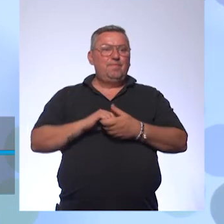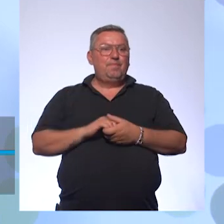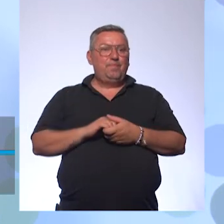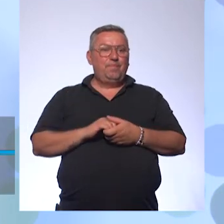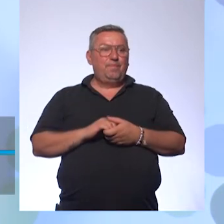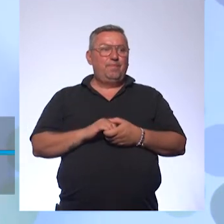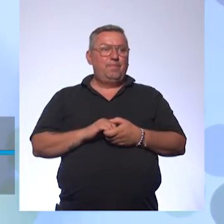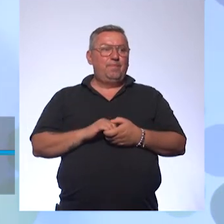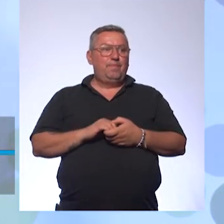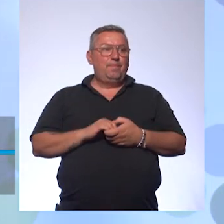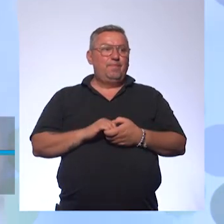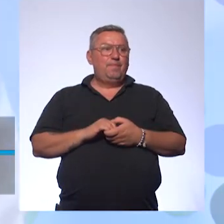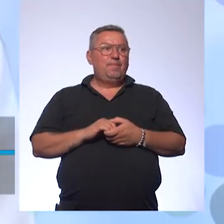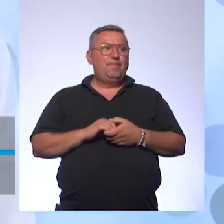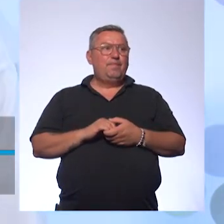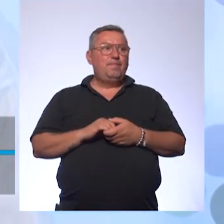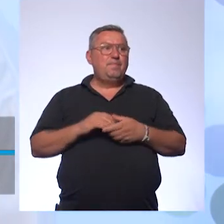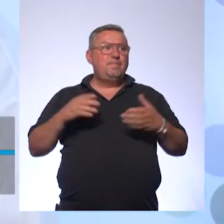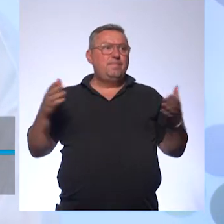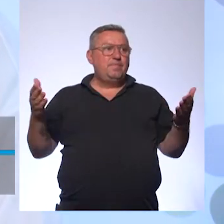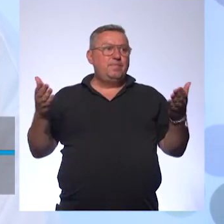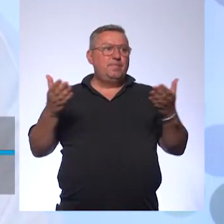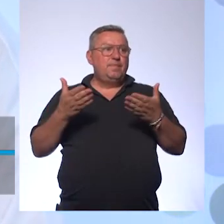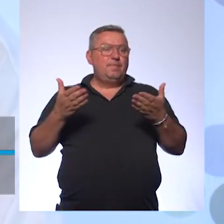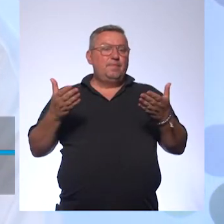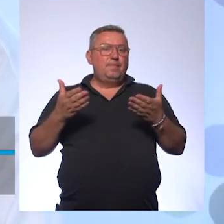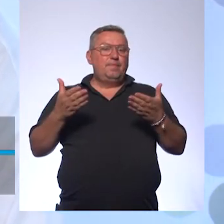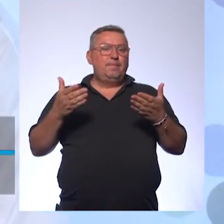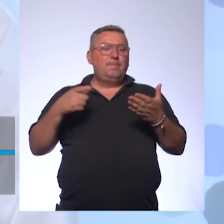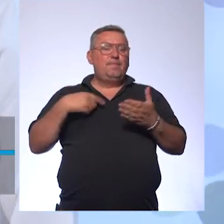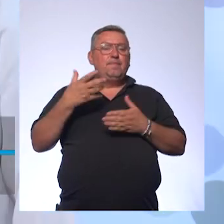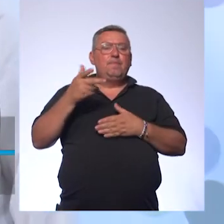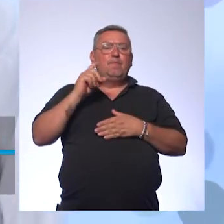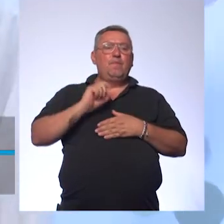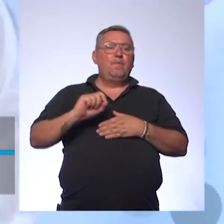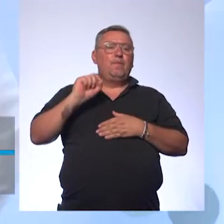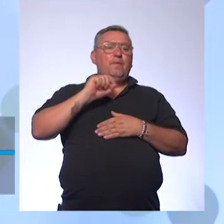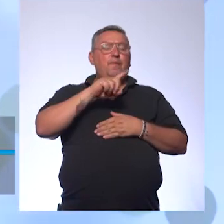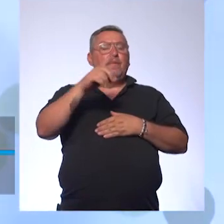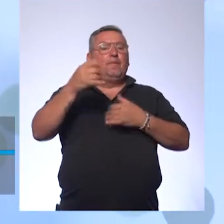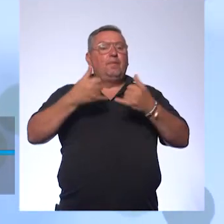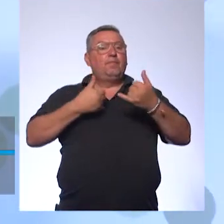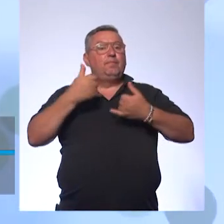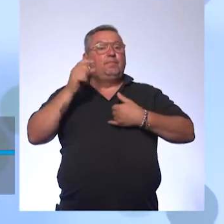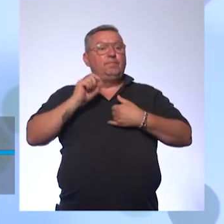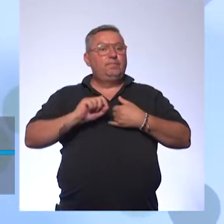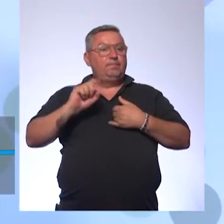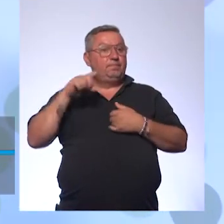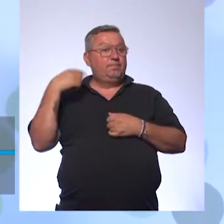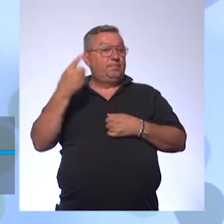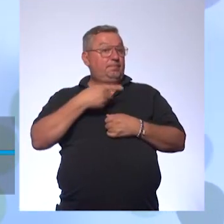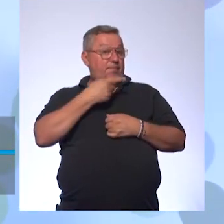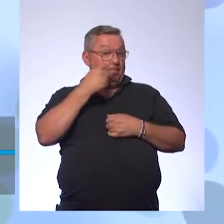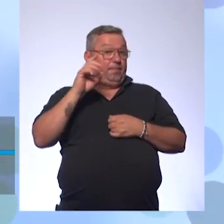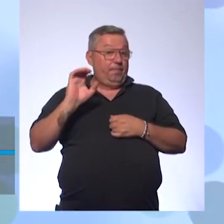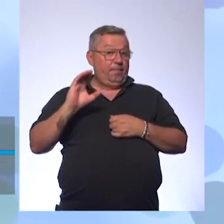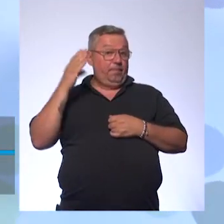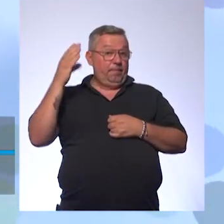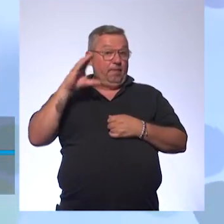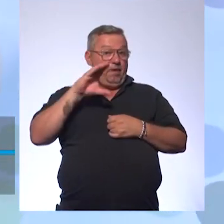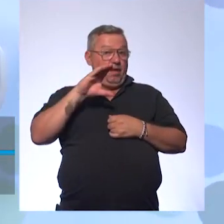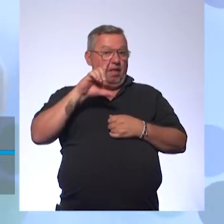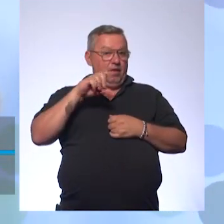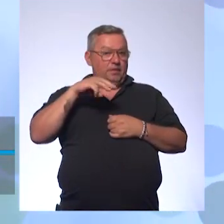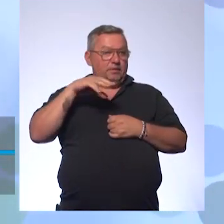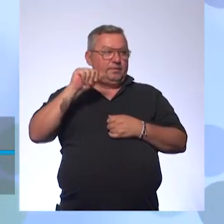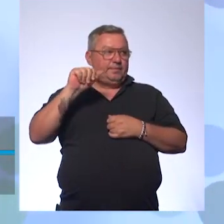particularidades do lugar, certo? E agora eu vou querer que você me diga o seguinte: a gente falou o que é clima, né? Lembrando, o clima